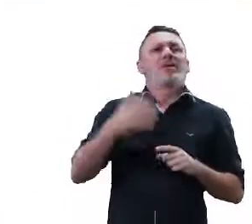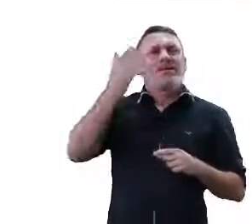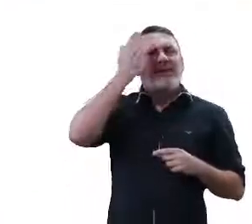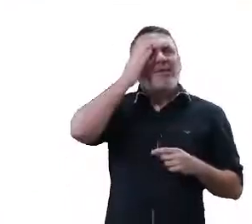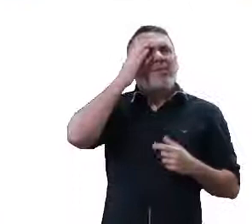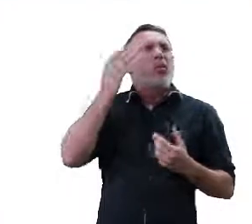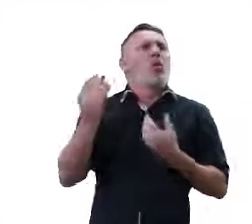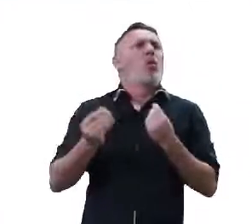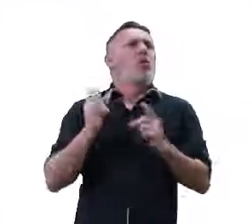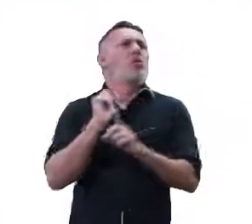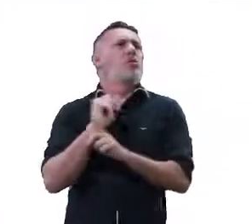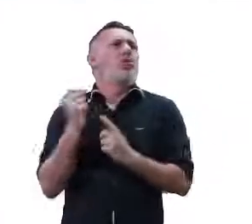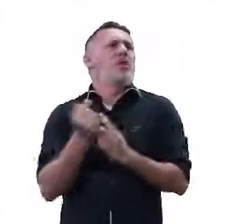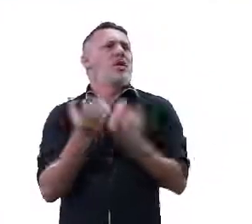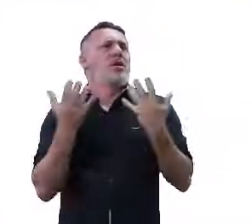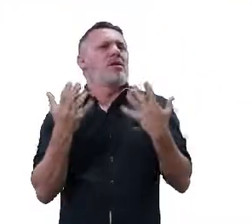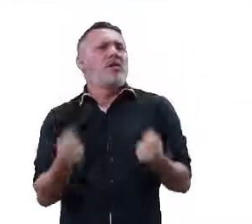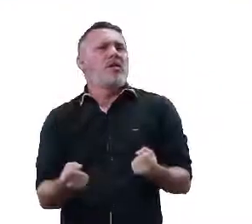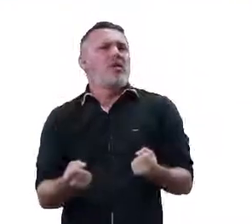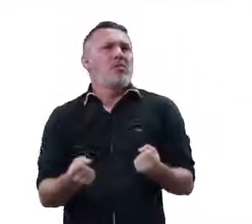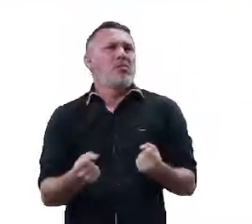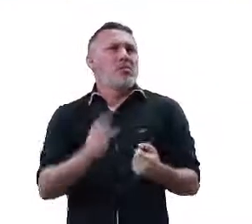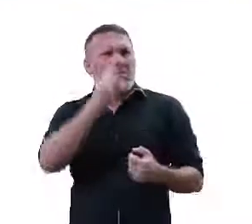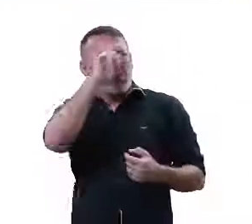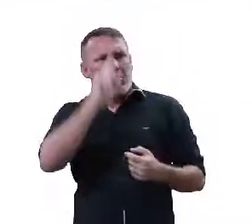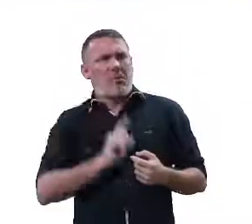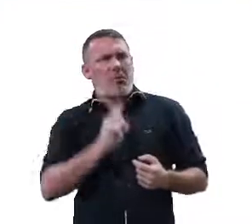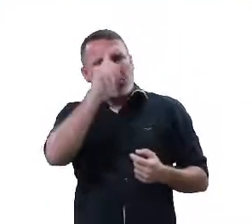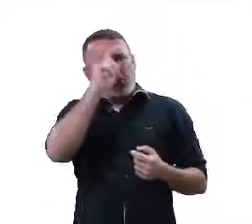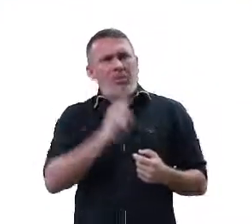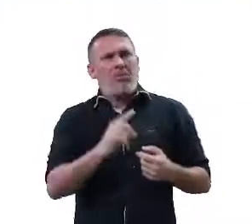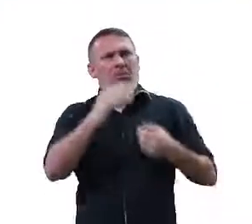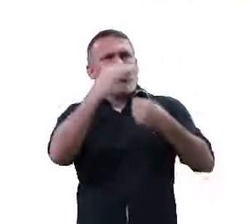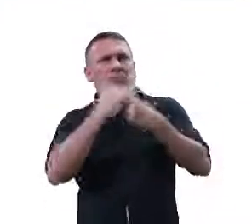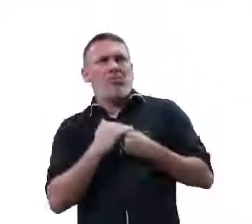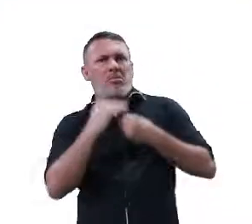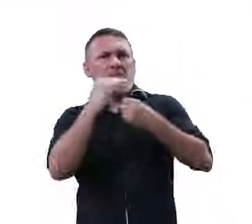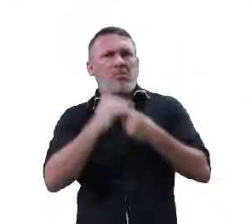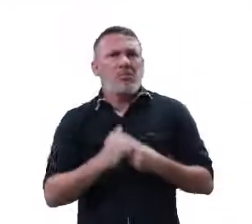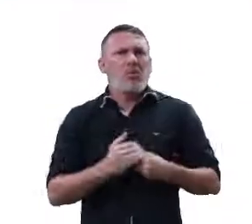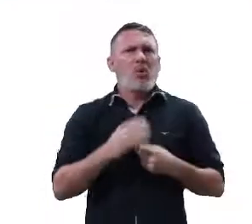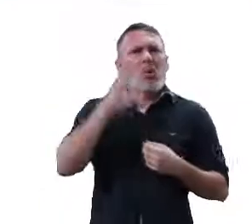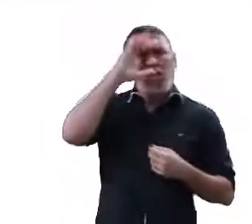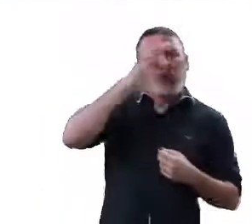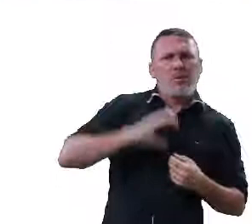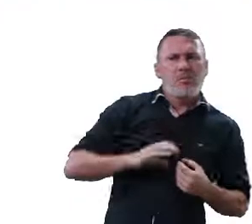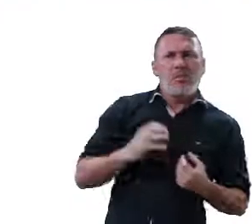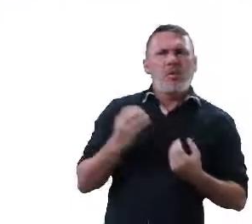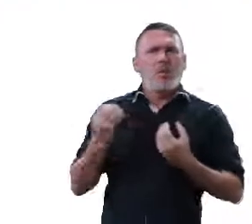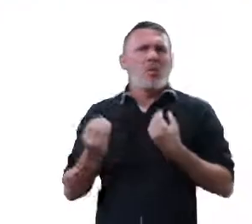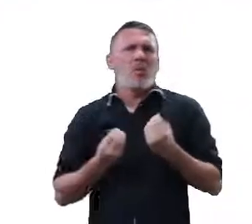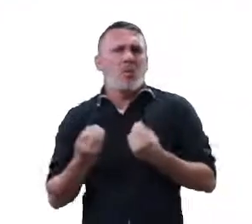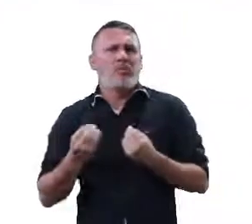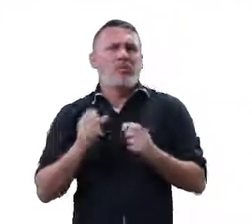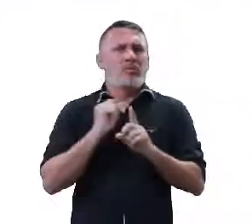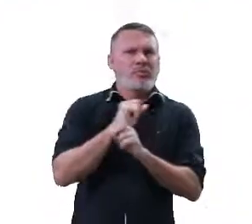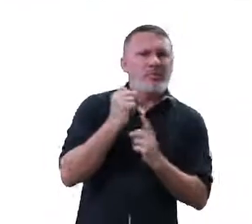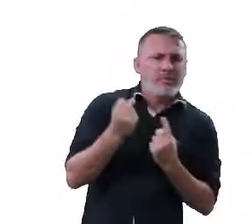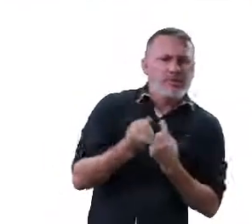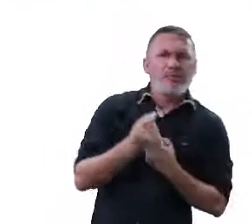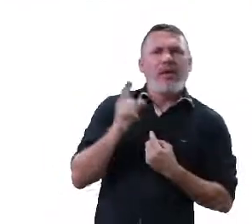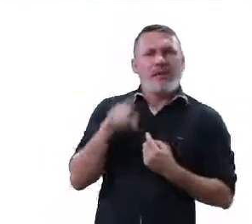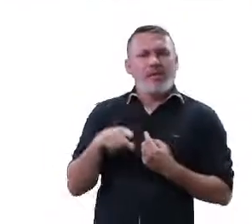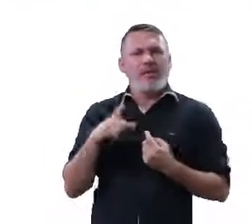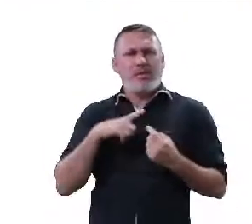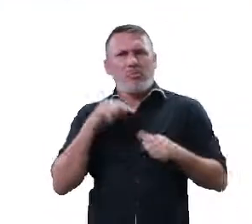sociedades funcionavam, quais são os elementos que conduzem os indivíduos a assumir esse ou aquele comportamento dentro dessas